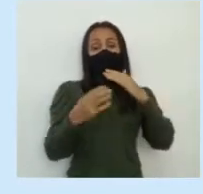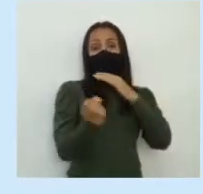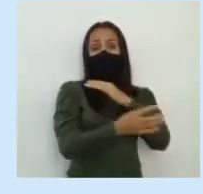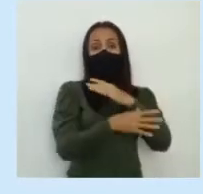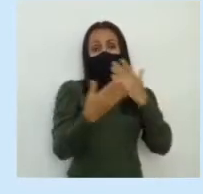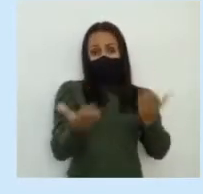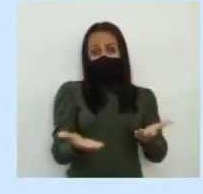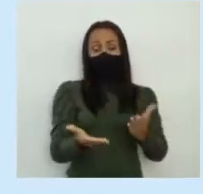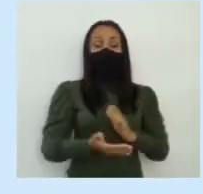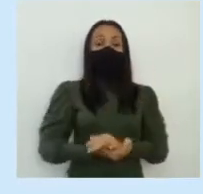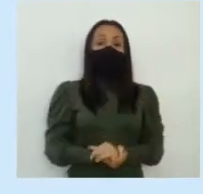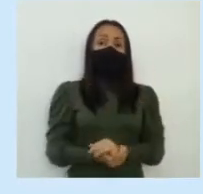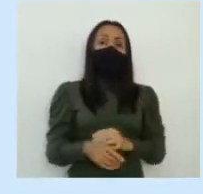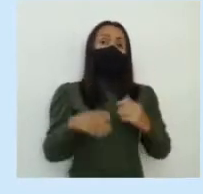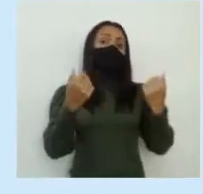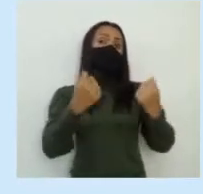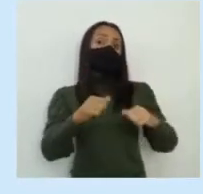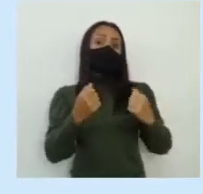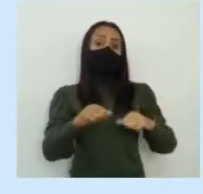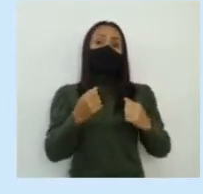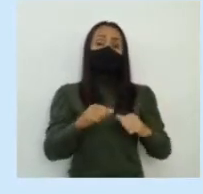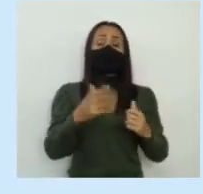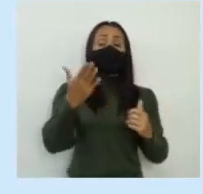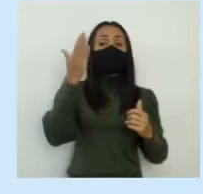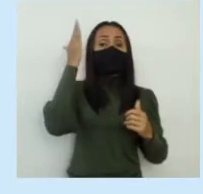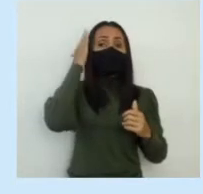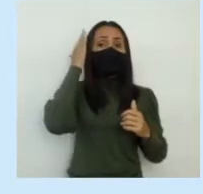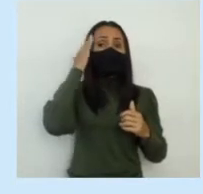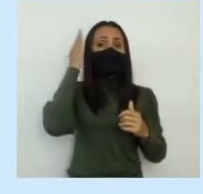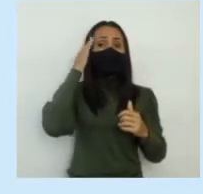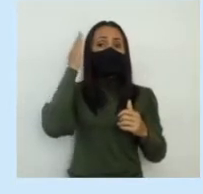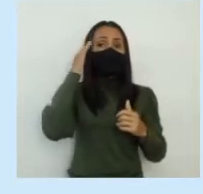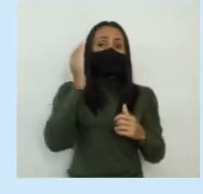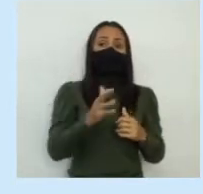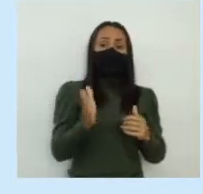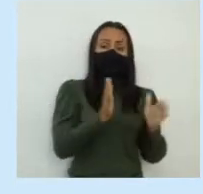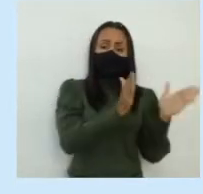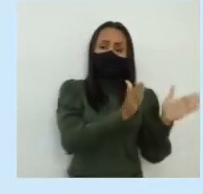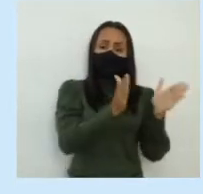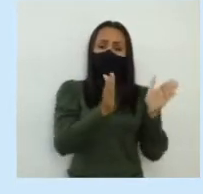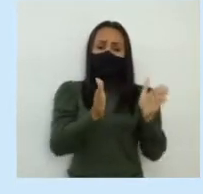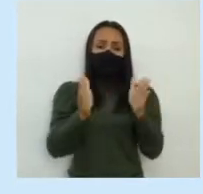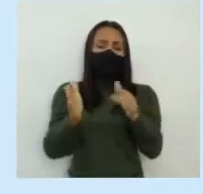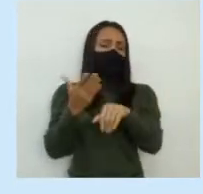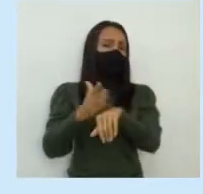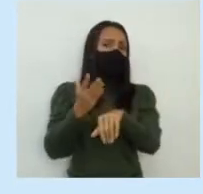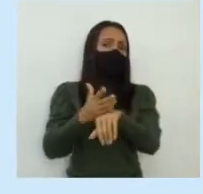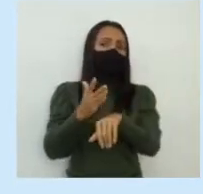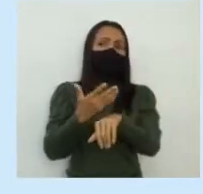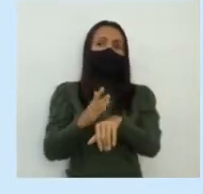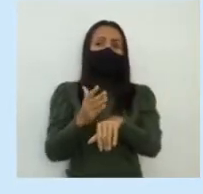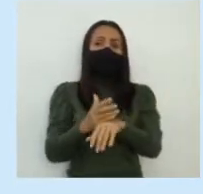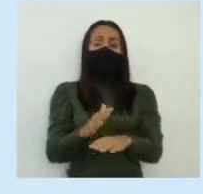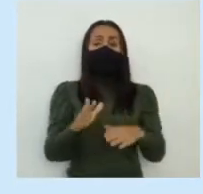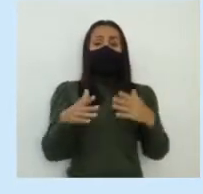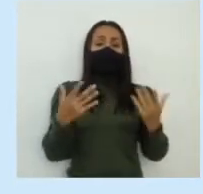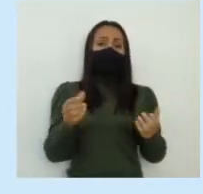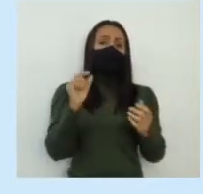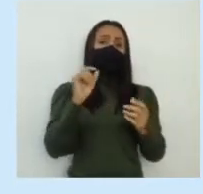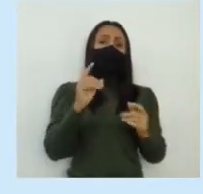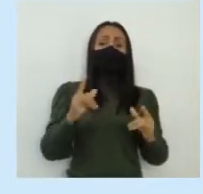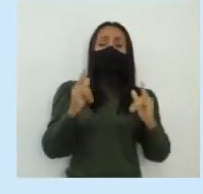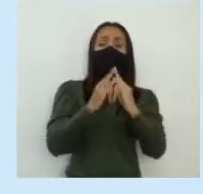de chegar, então vocês vão precisar realmente entender, passar por toda uma dinâmica, entender qual é a missão daquela instituição, qual